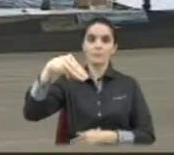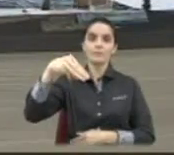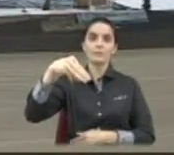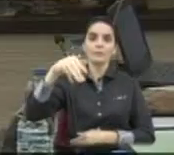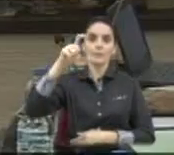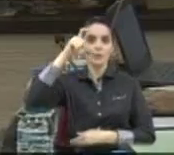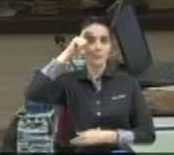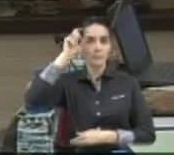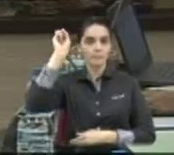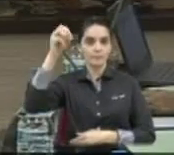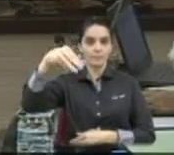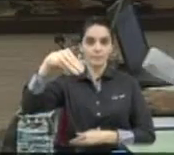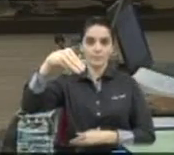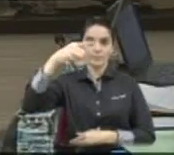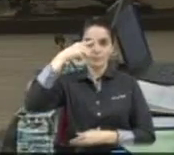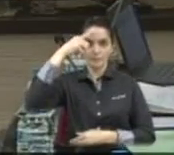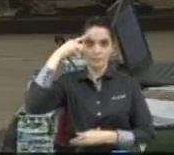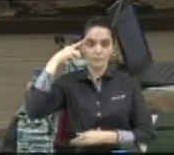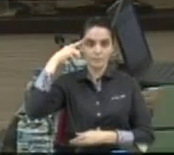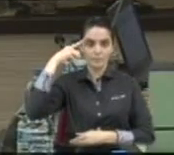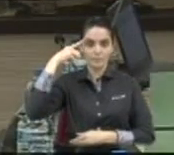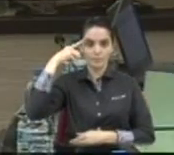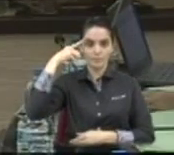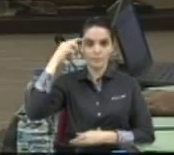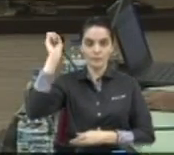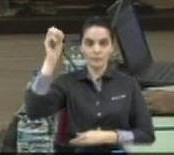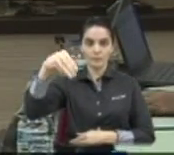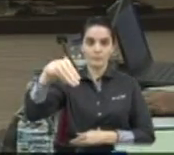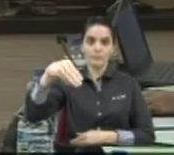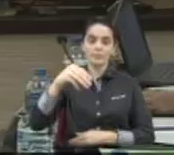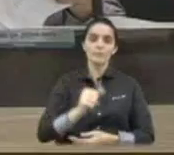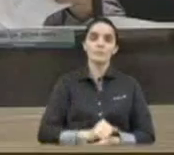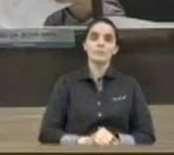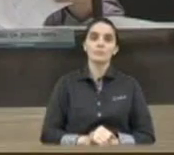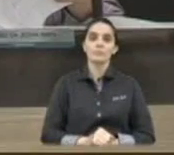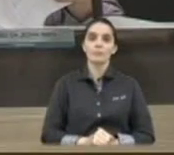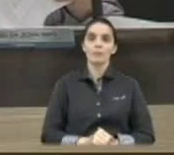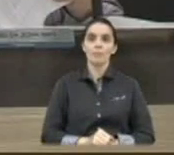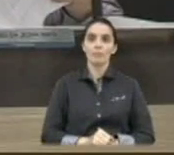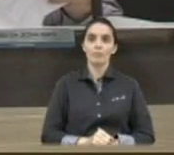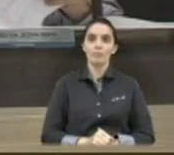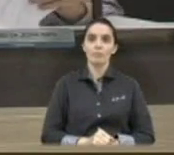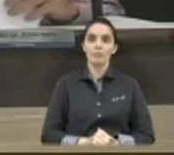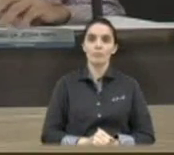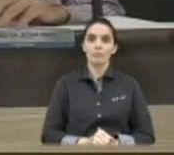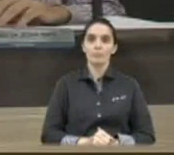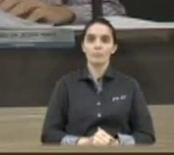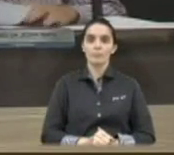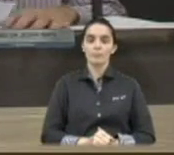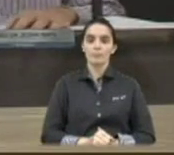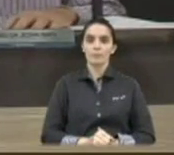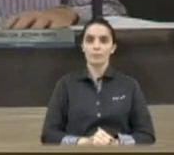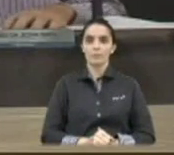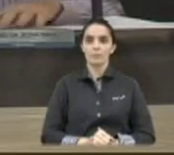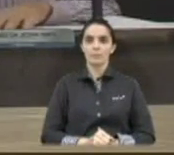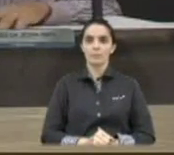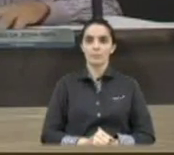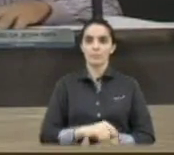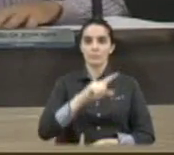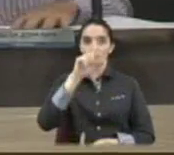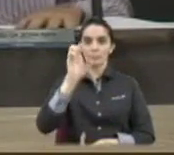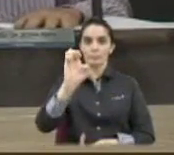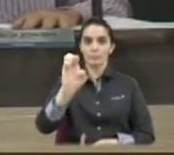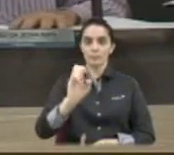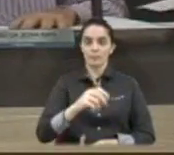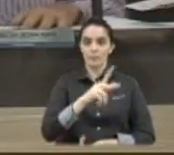Vereador Farid. Sim. Vereador Wilson. Sim. Mais alguém quer usar a questão de ordem? Questão de ordem, senhor presidente. Vereador Zé da Mix.